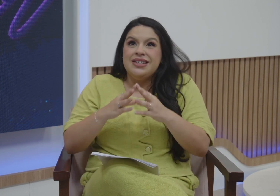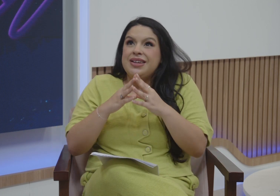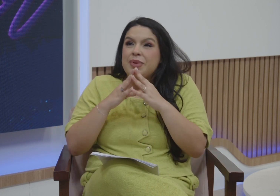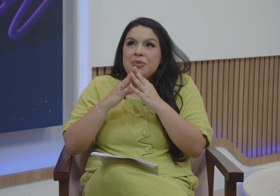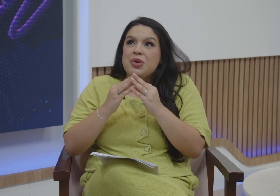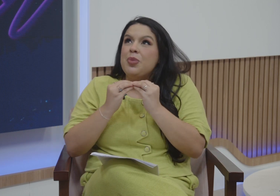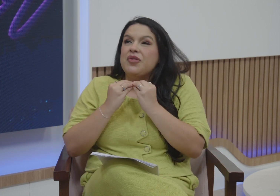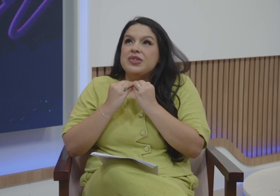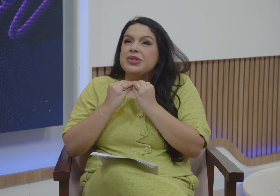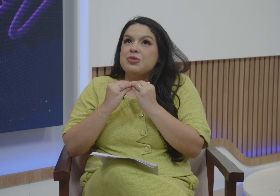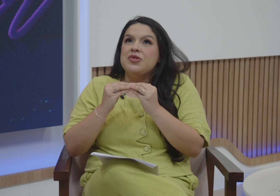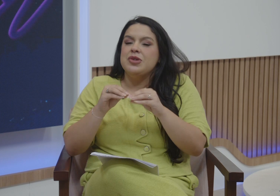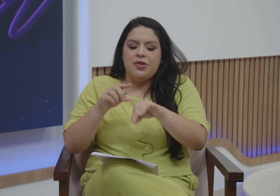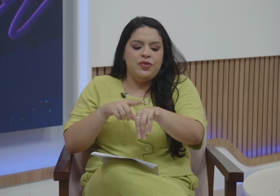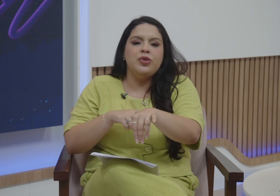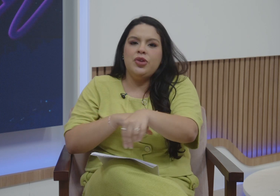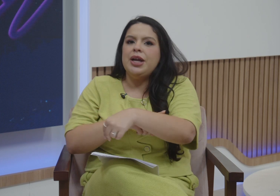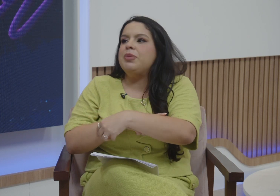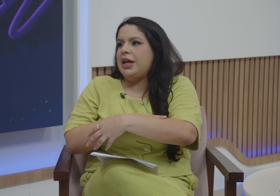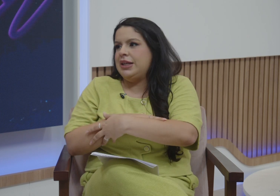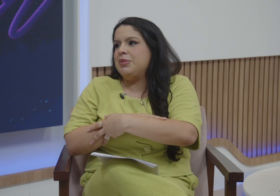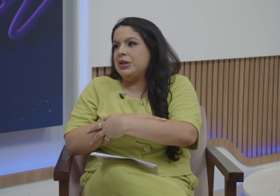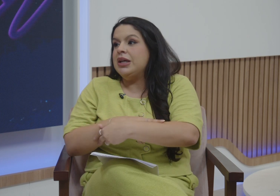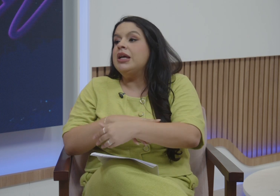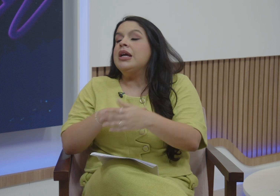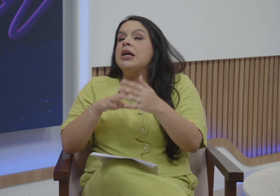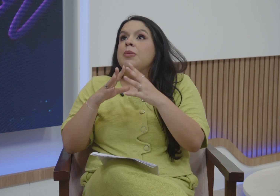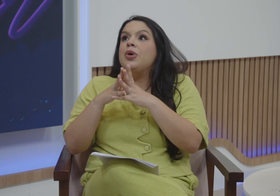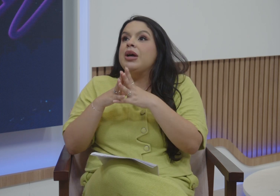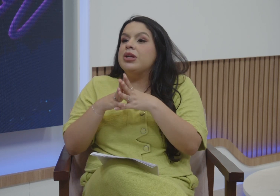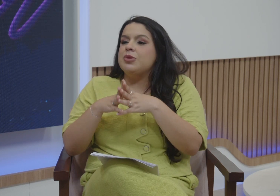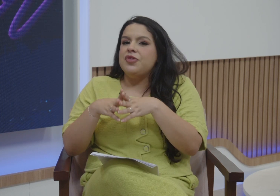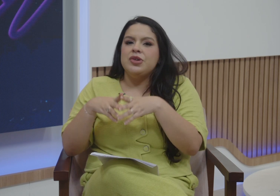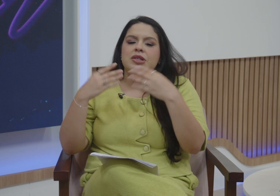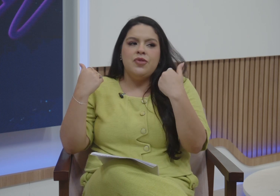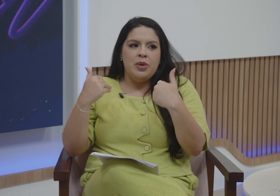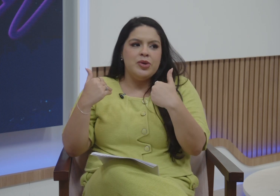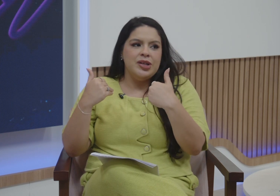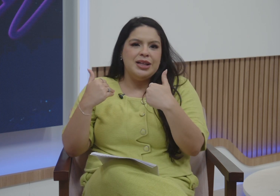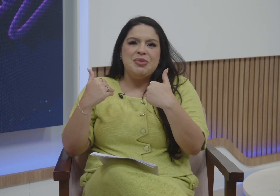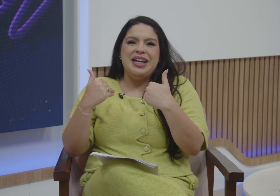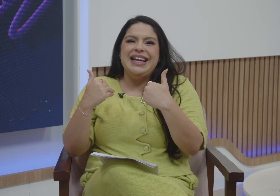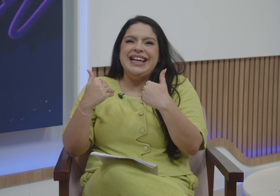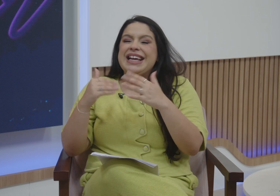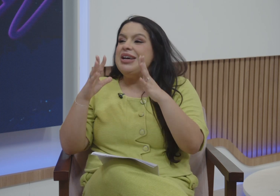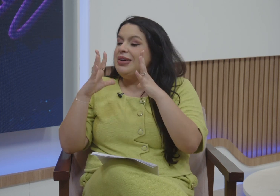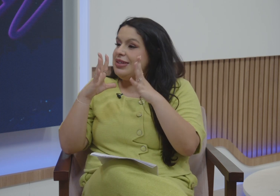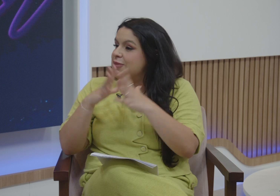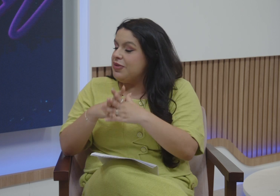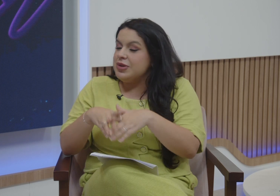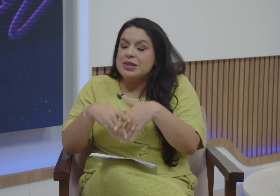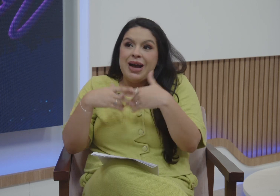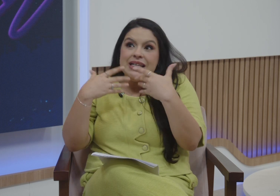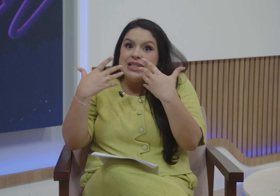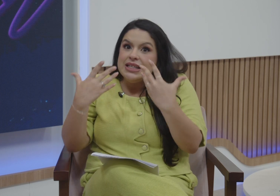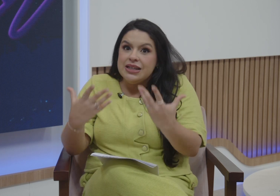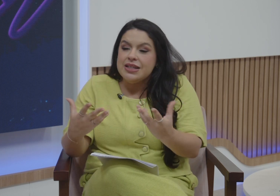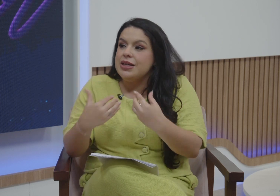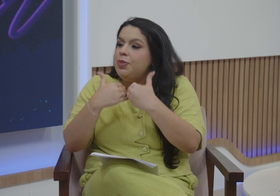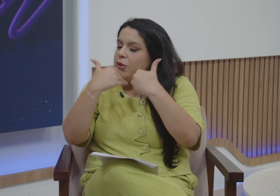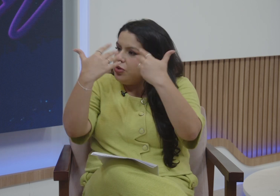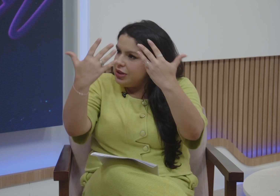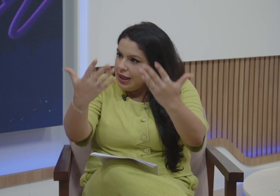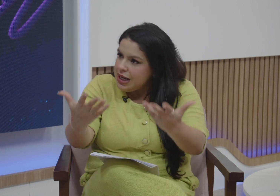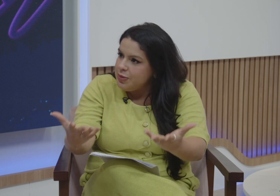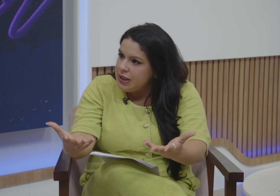E assim, para mim é uma das profissões, eu fico toda arrepiada lembrando. Porque é uma das profissões, vou me emocionar também, uma das profissões mais lindas,